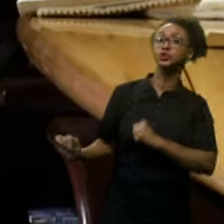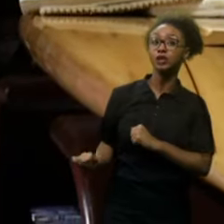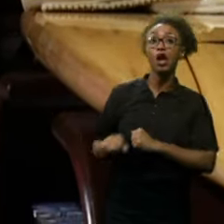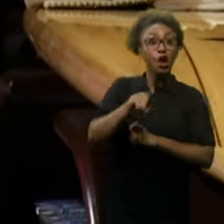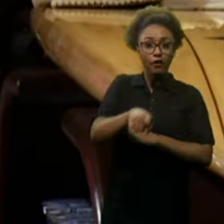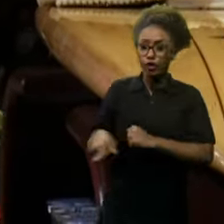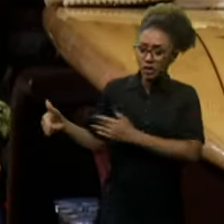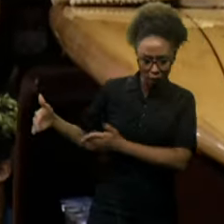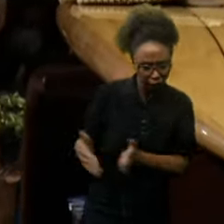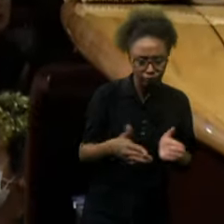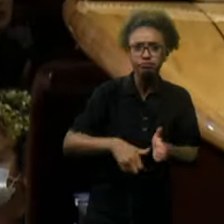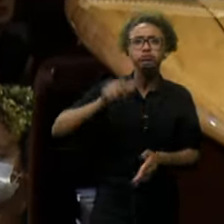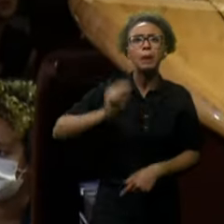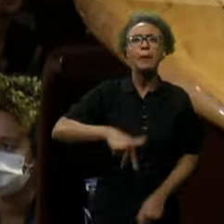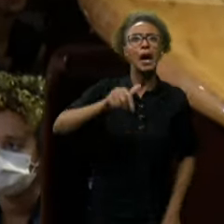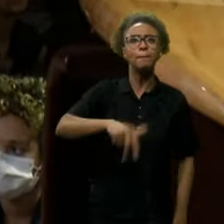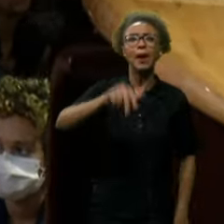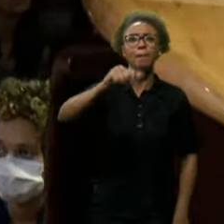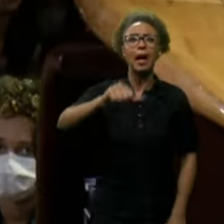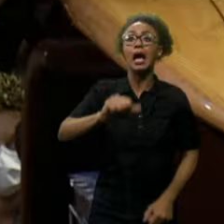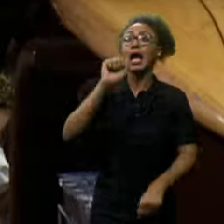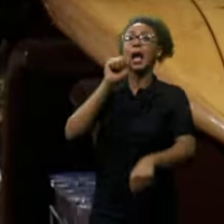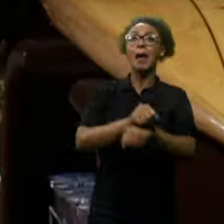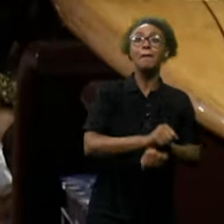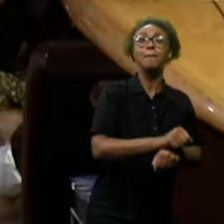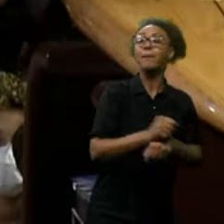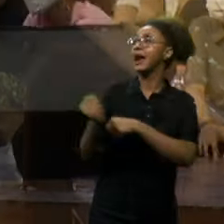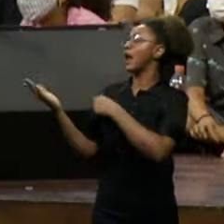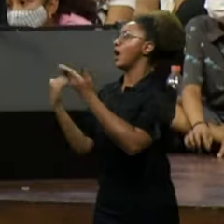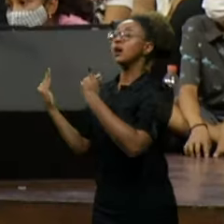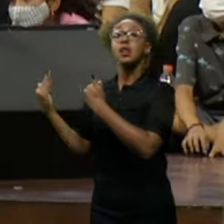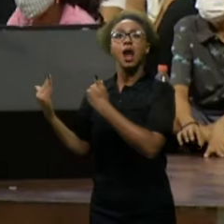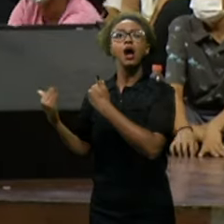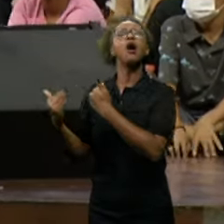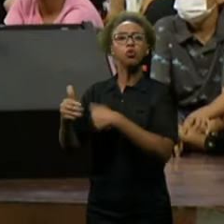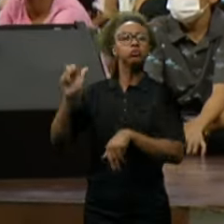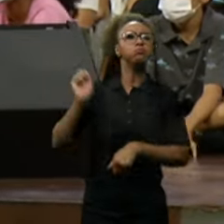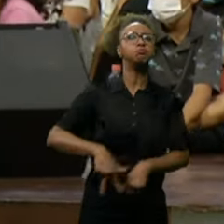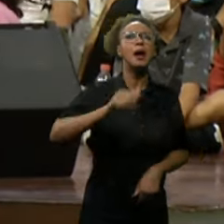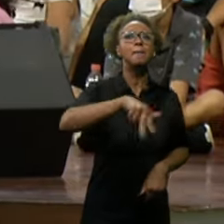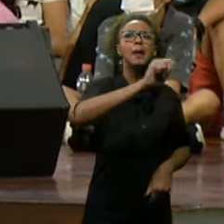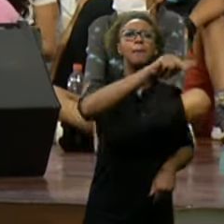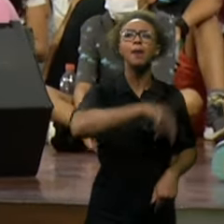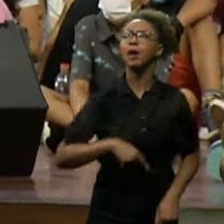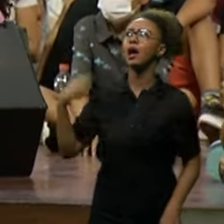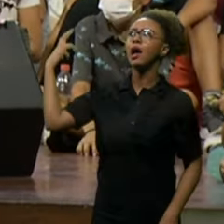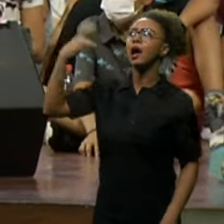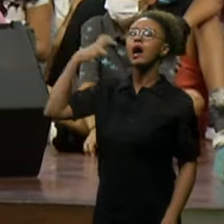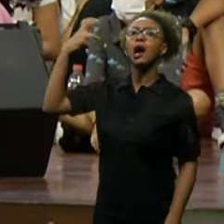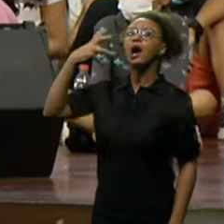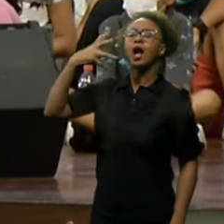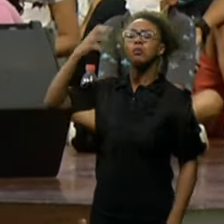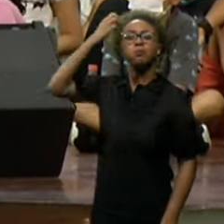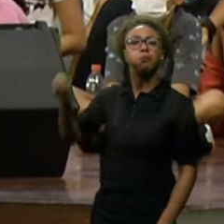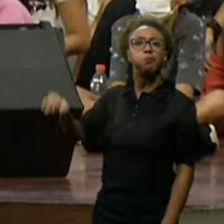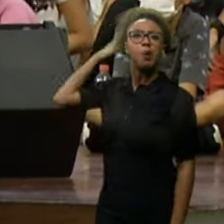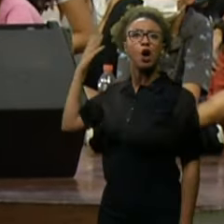e não pode parar não deixar ok enganar e